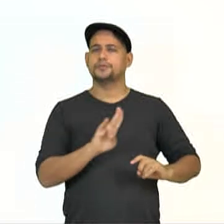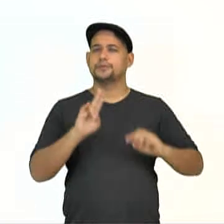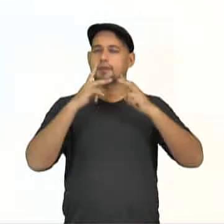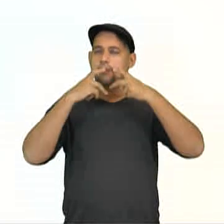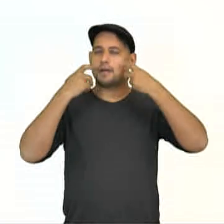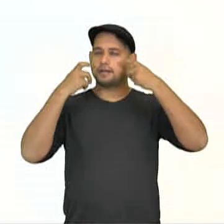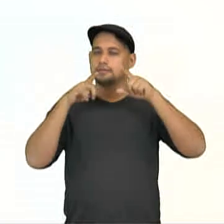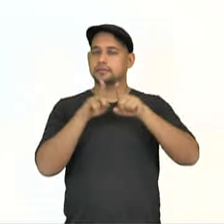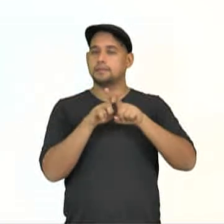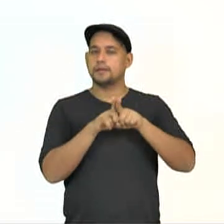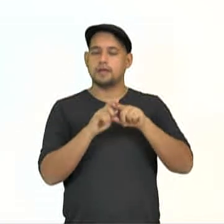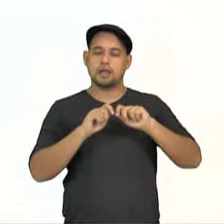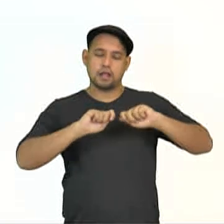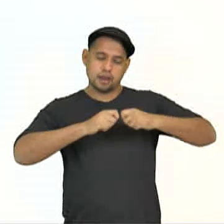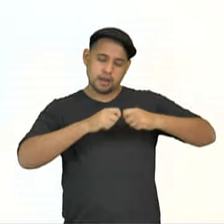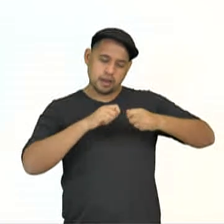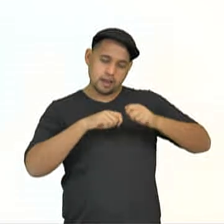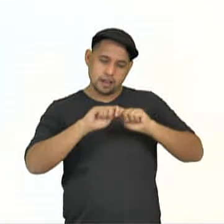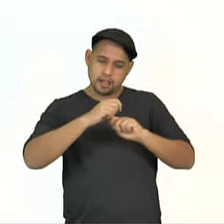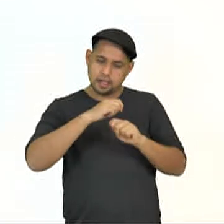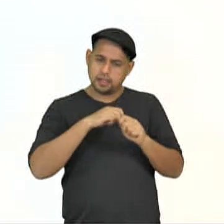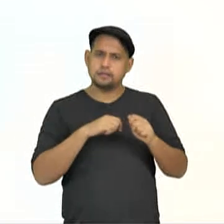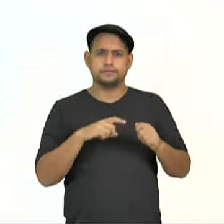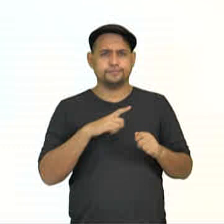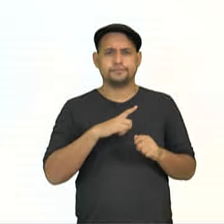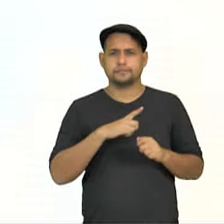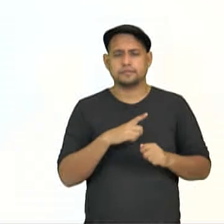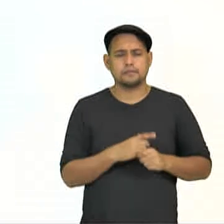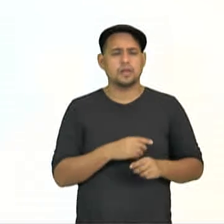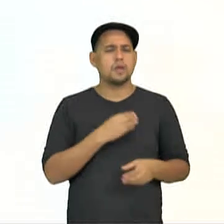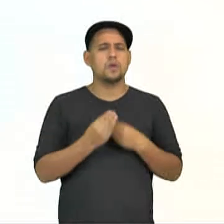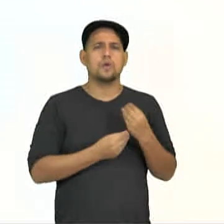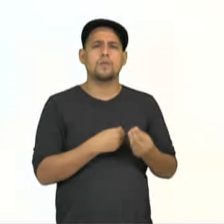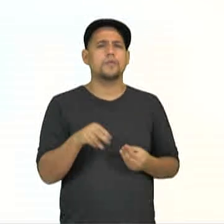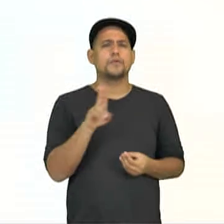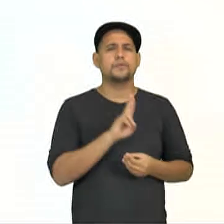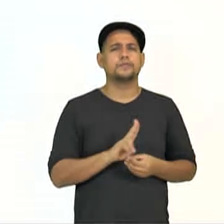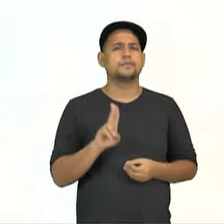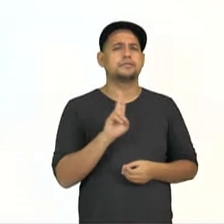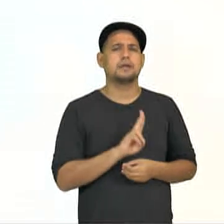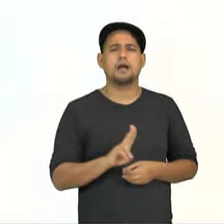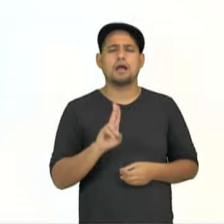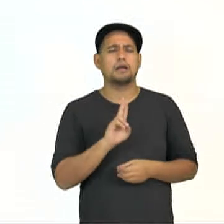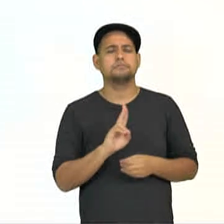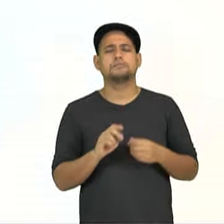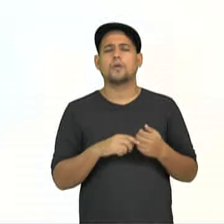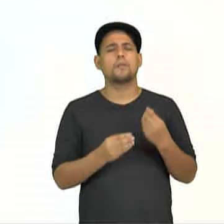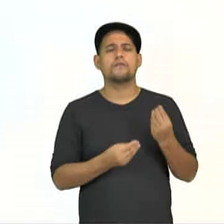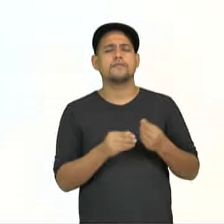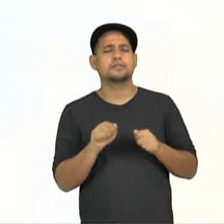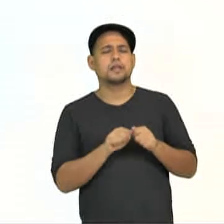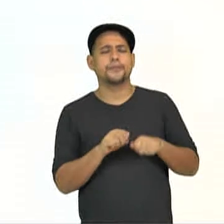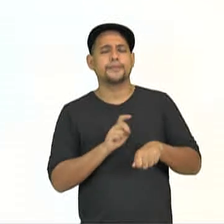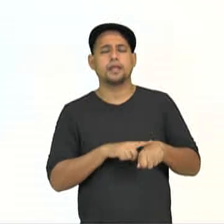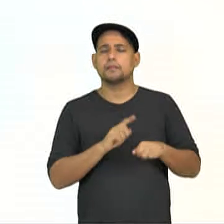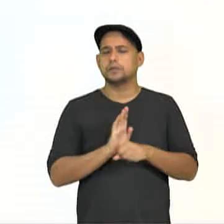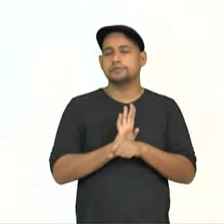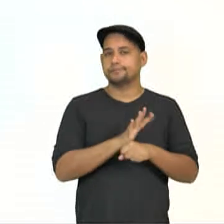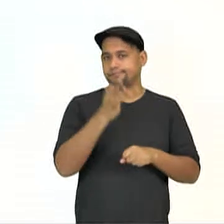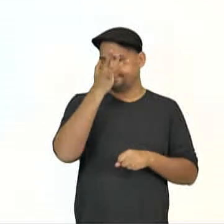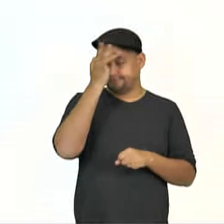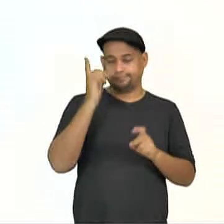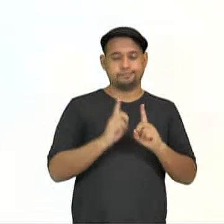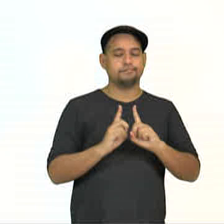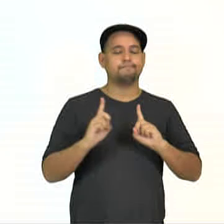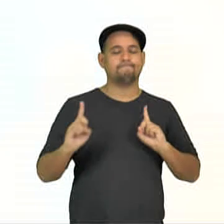máscaras e sua produção. Então aqui, ó, uma problemática, como ocupar o tempo ajudando outras pessoas durante o período de